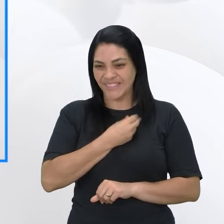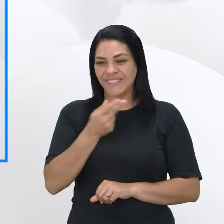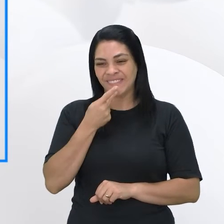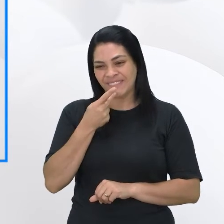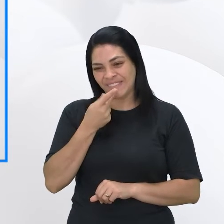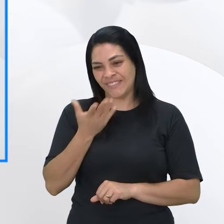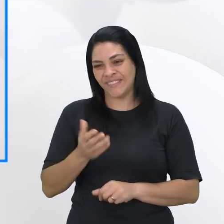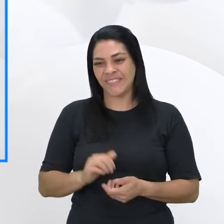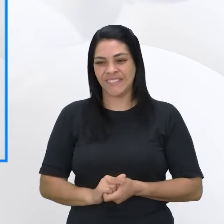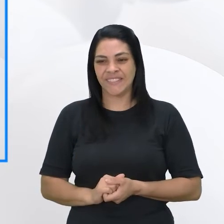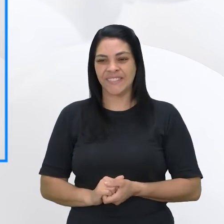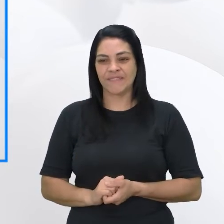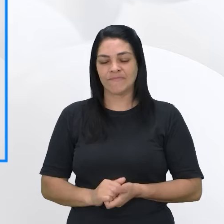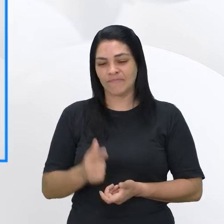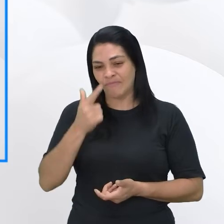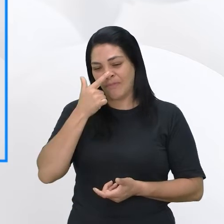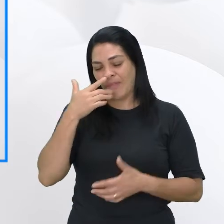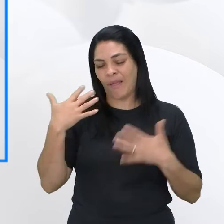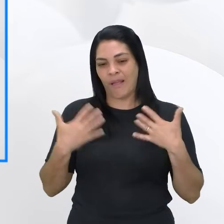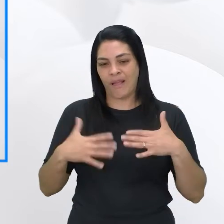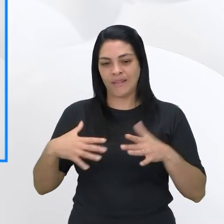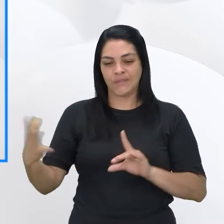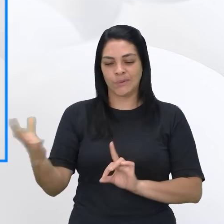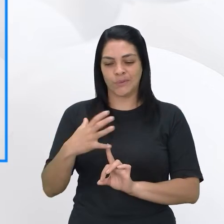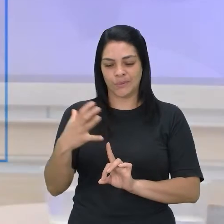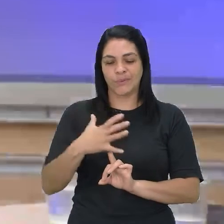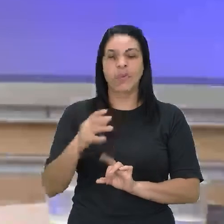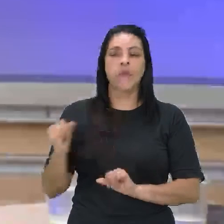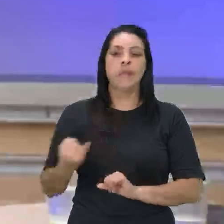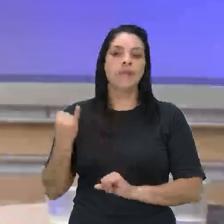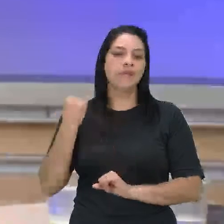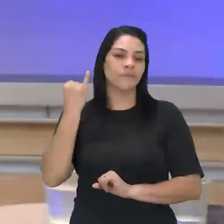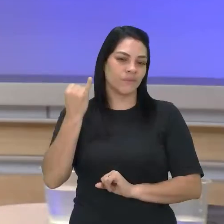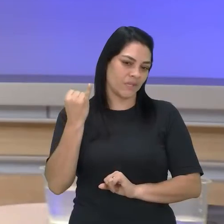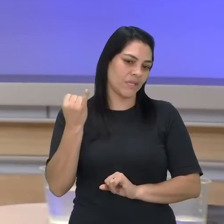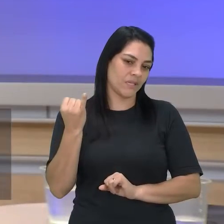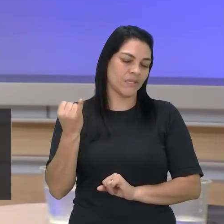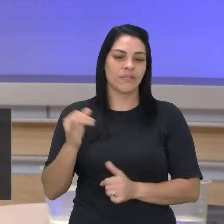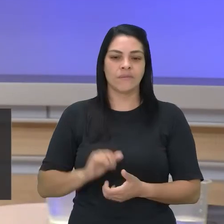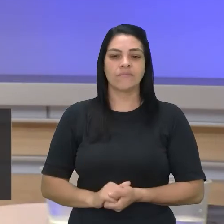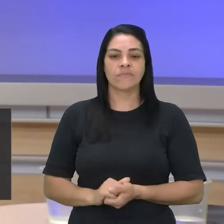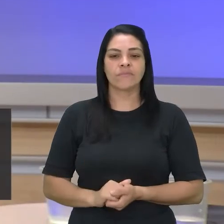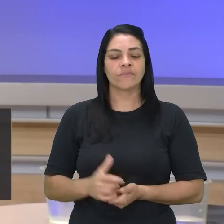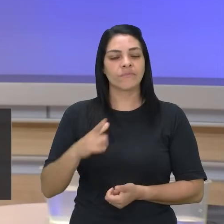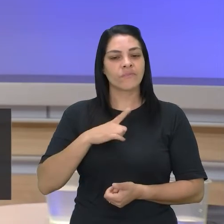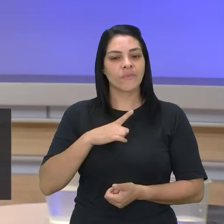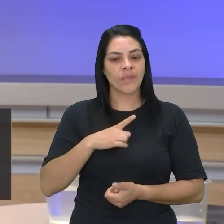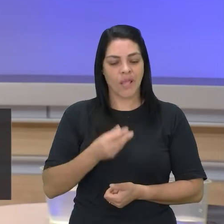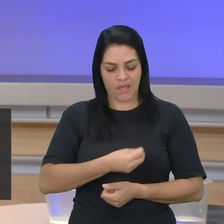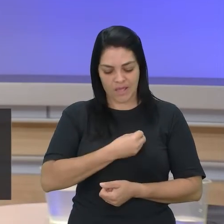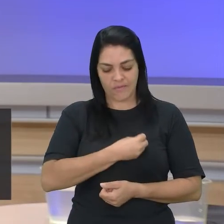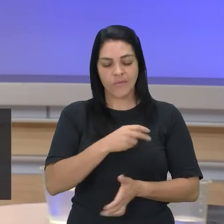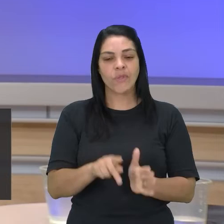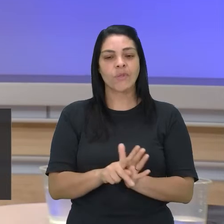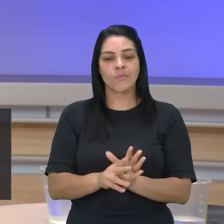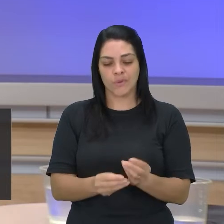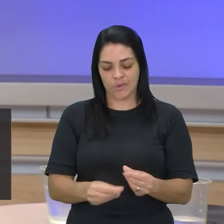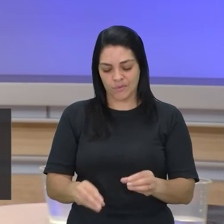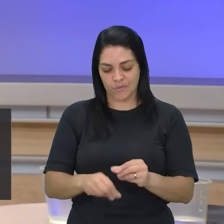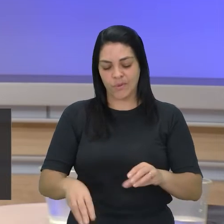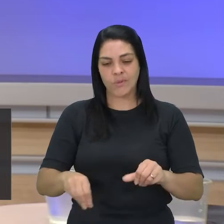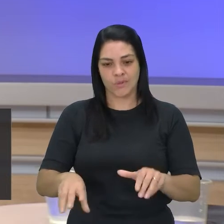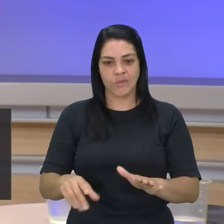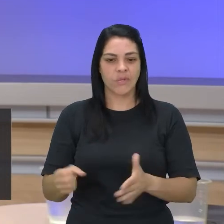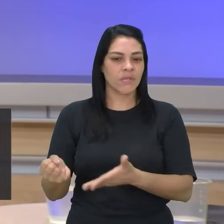Primavera, né, que é também uma inspiração, né, é muito necessário. E reativar a vida desse solo passa por